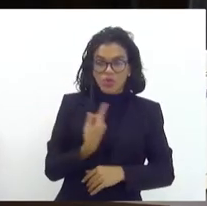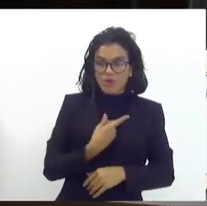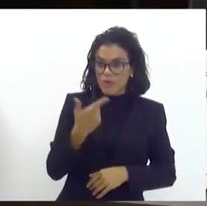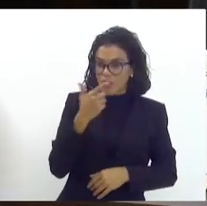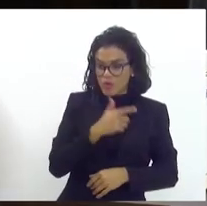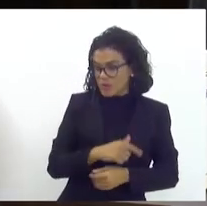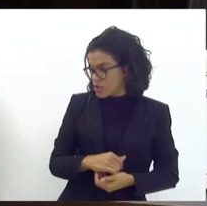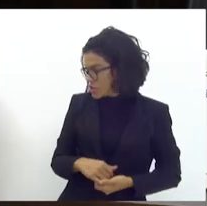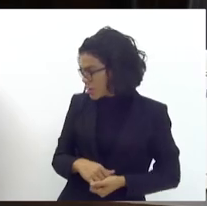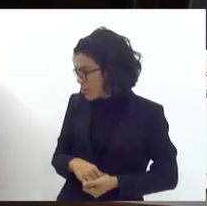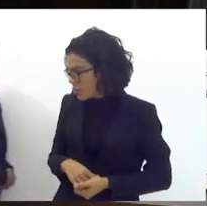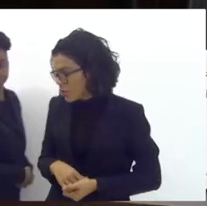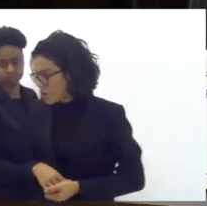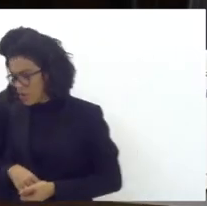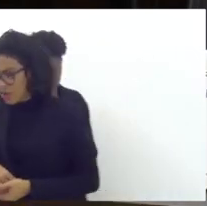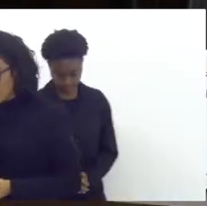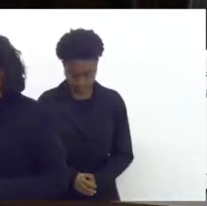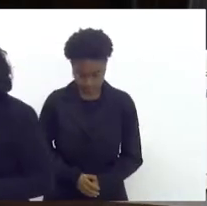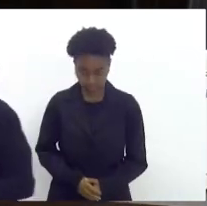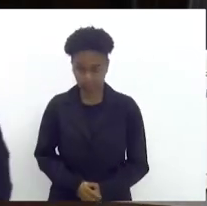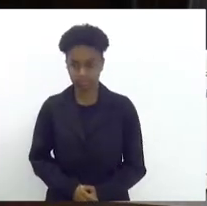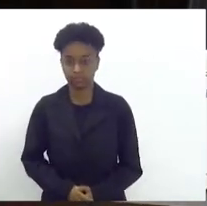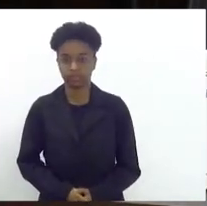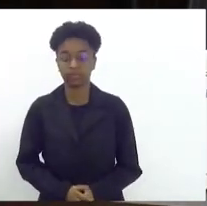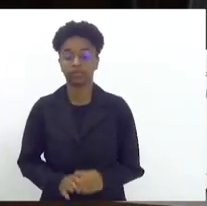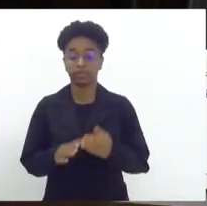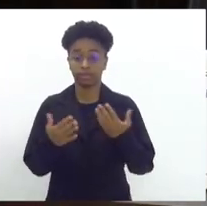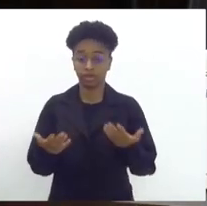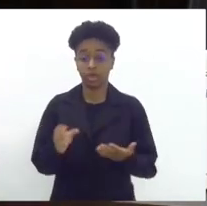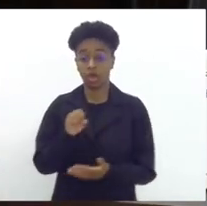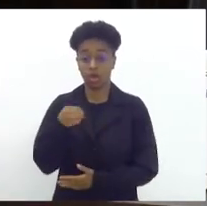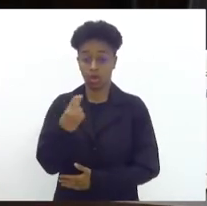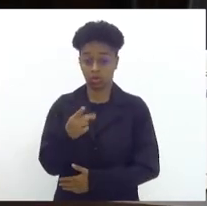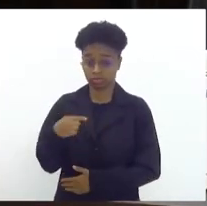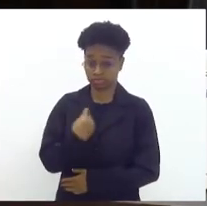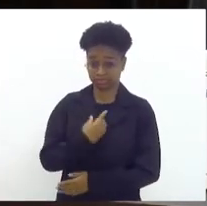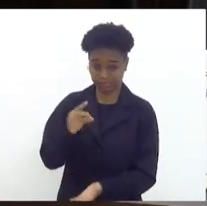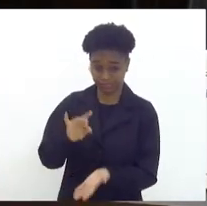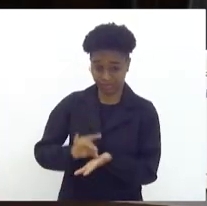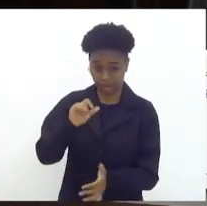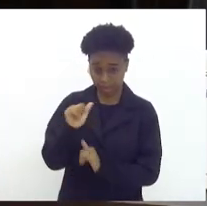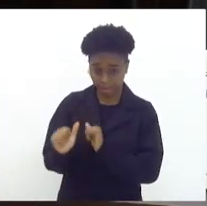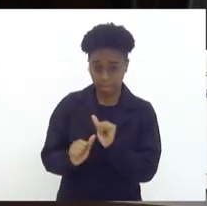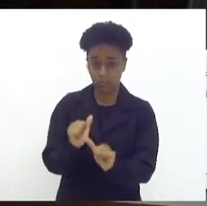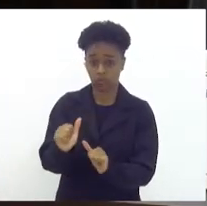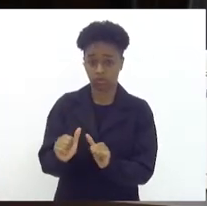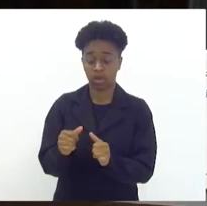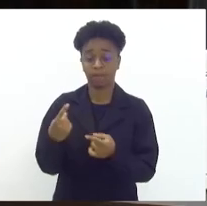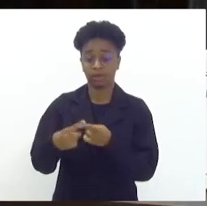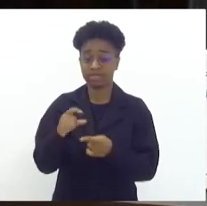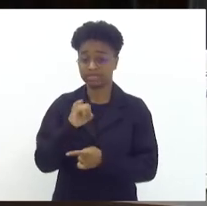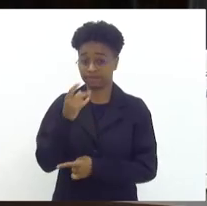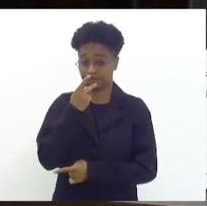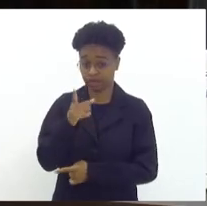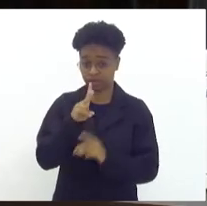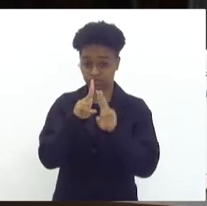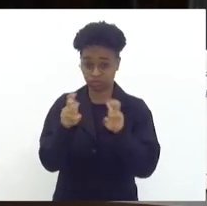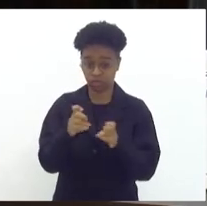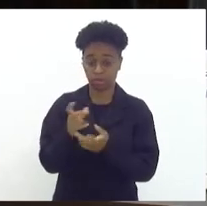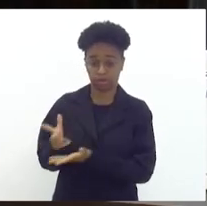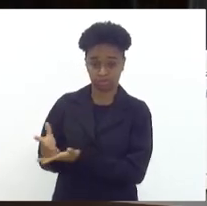conseguir então então ou a gente muda de verdade muito se fala da Carga Tributária brasileira